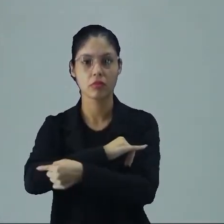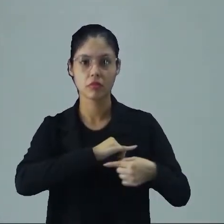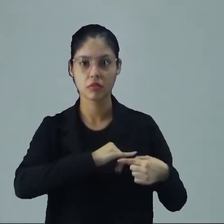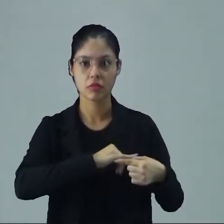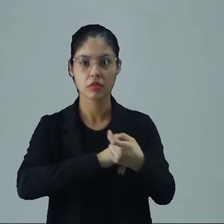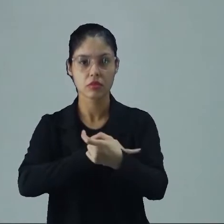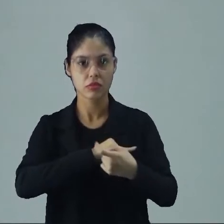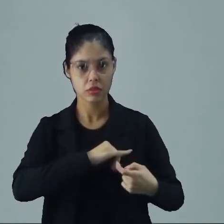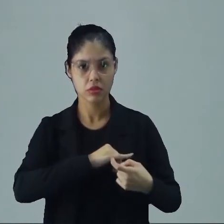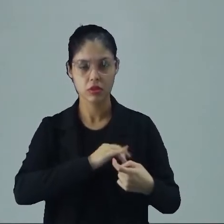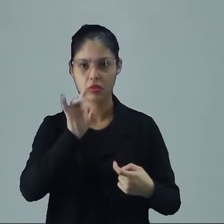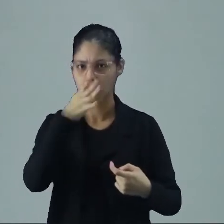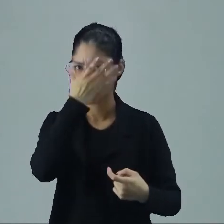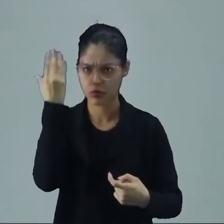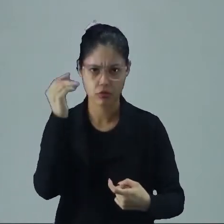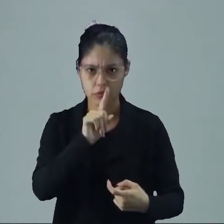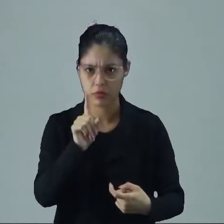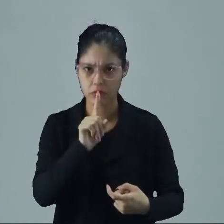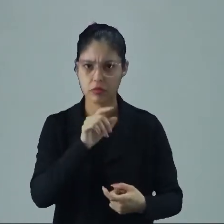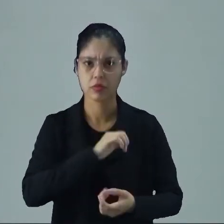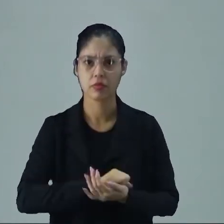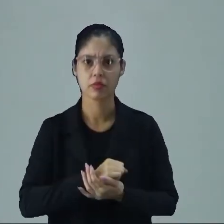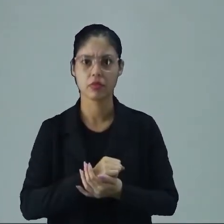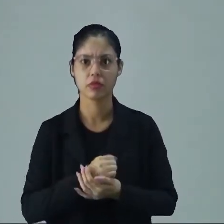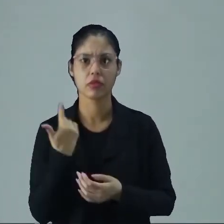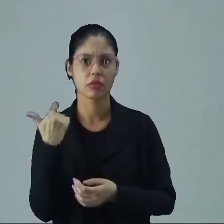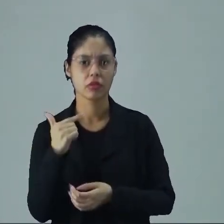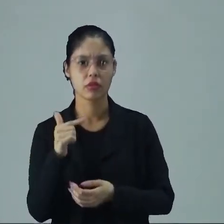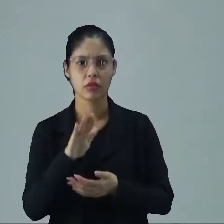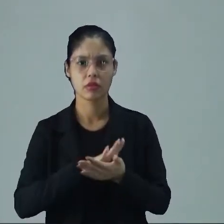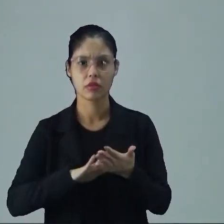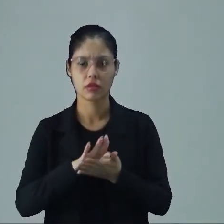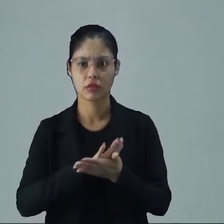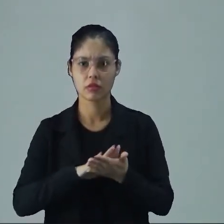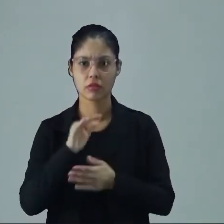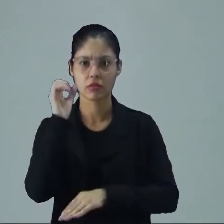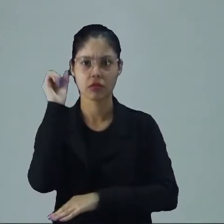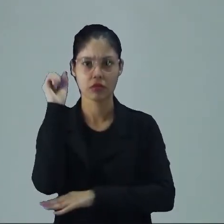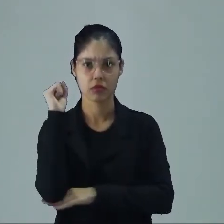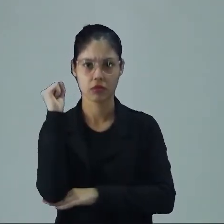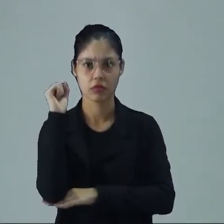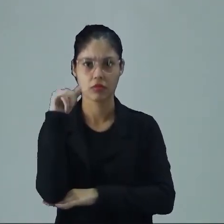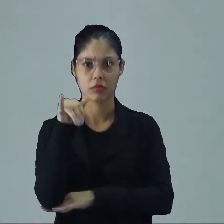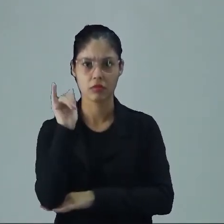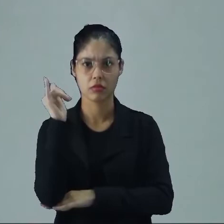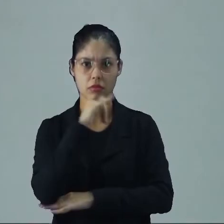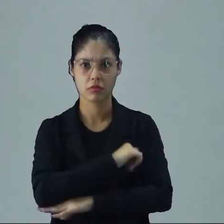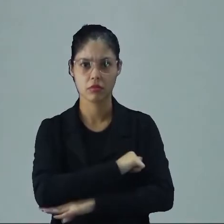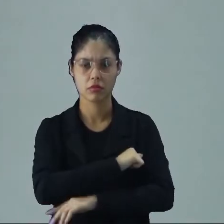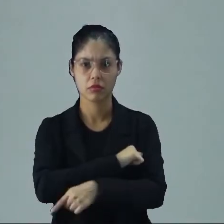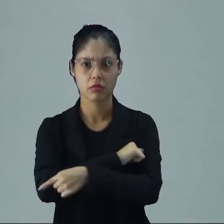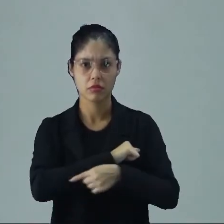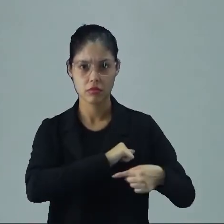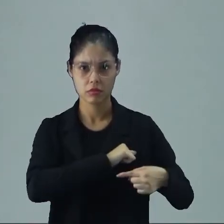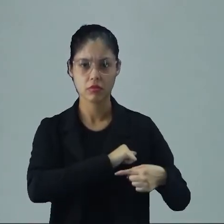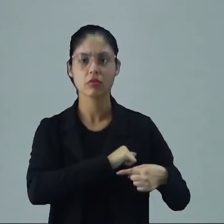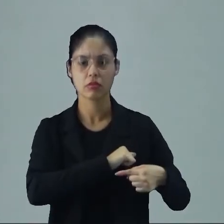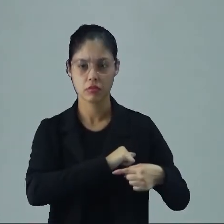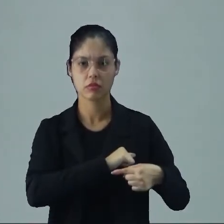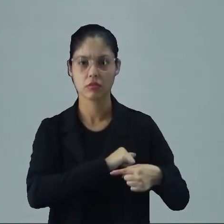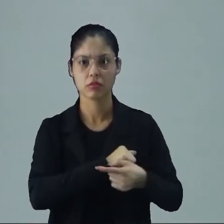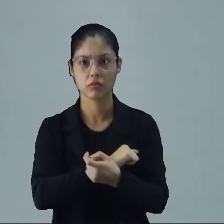X. É só para você não esquecer. Seno sem sono. Y, cosseno com sono,